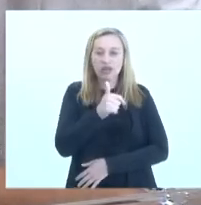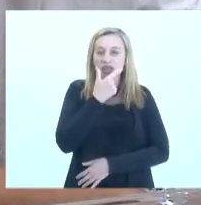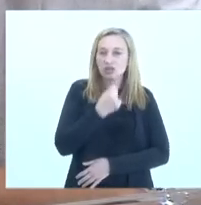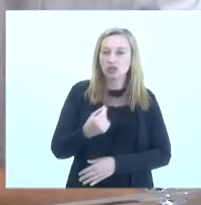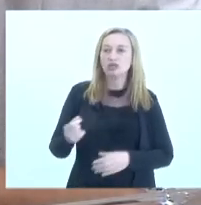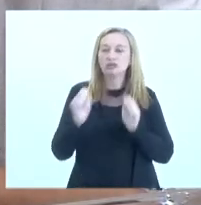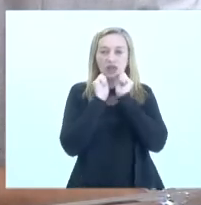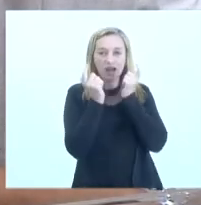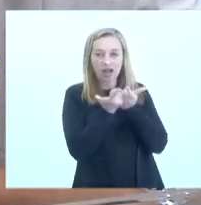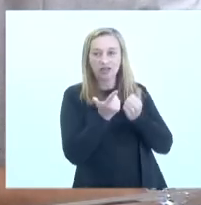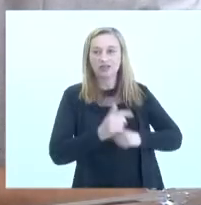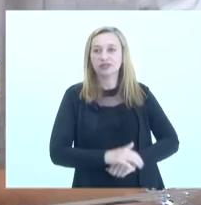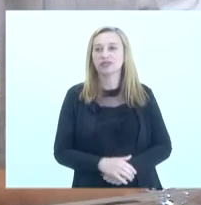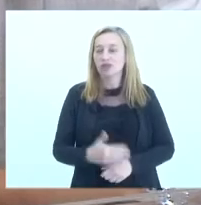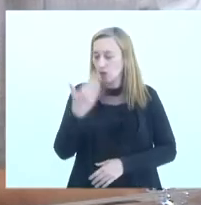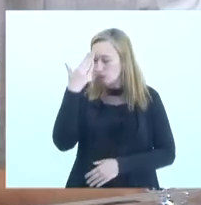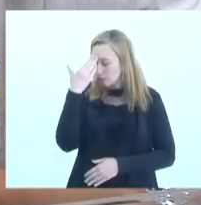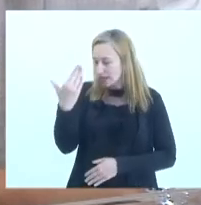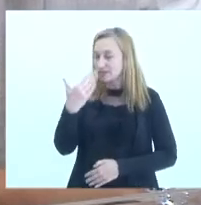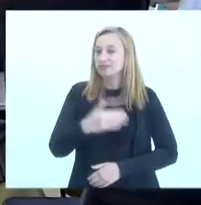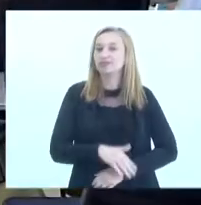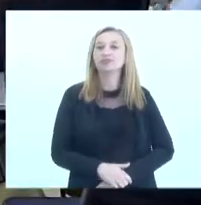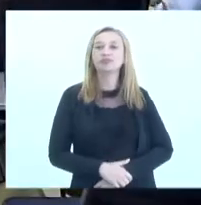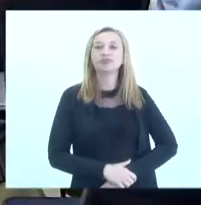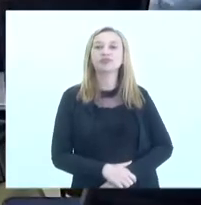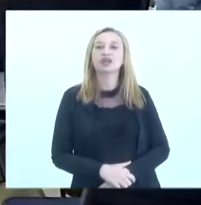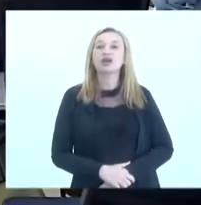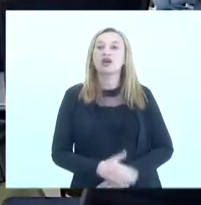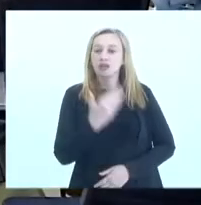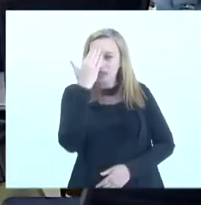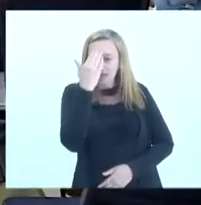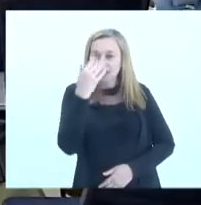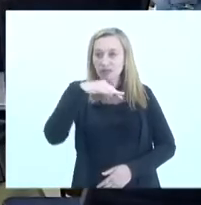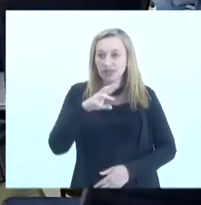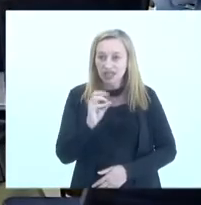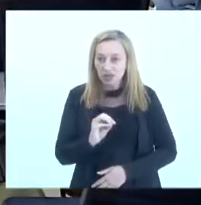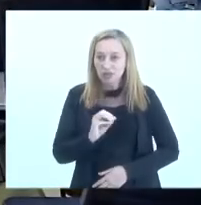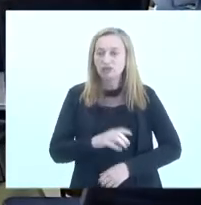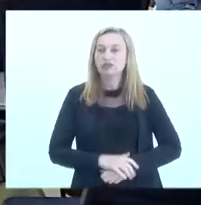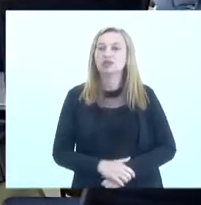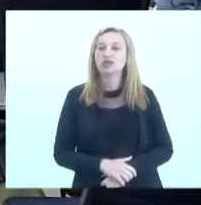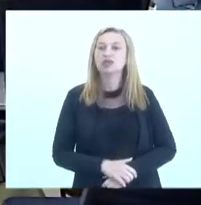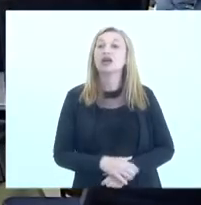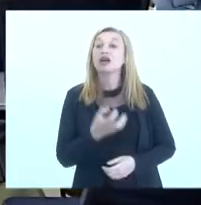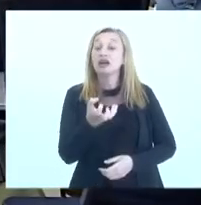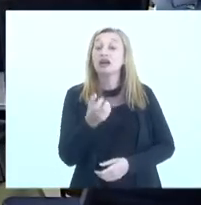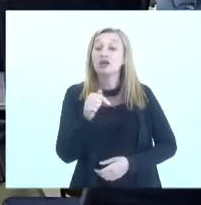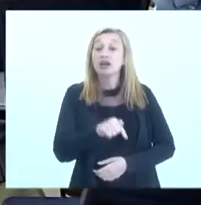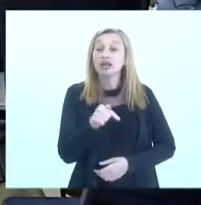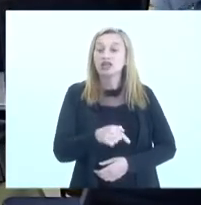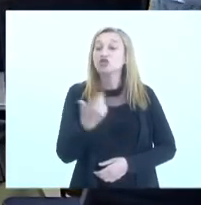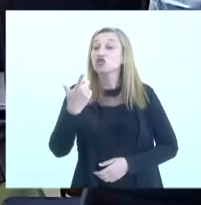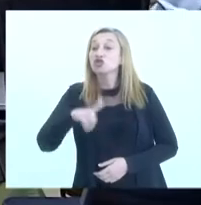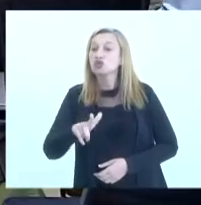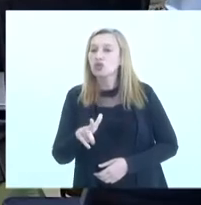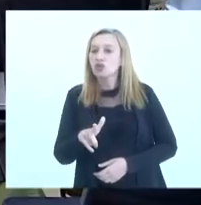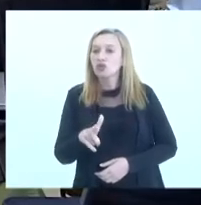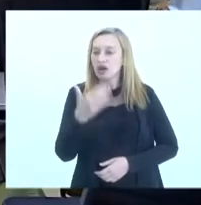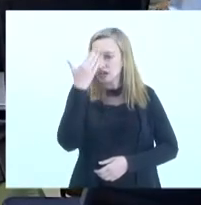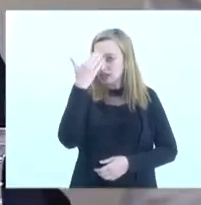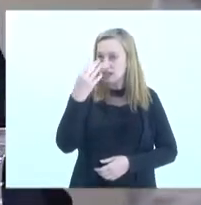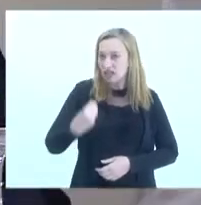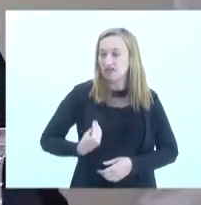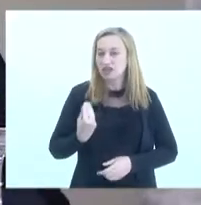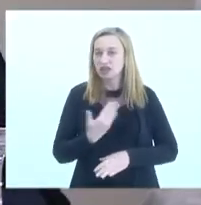da Assembleia Legislativa. Meu muito obrigado. Obrigado, Marcelo. Quero aqui, mais uma vez, agradecer a presença